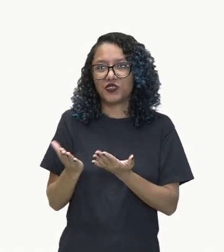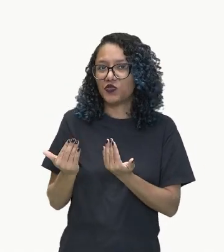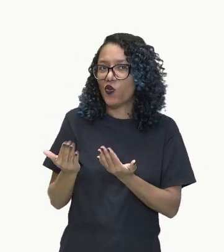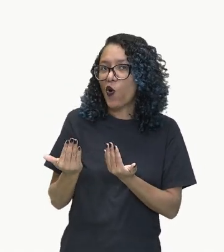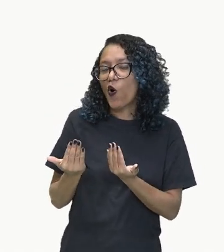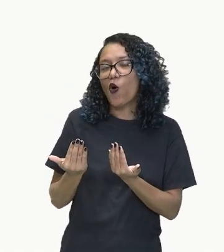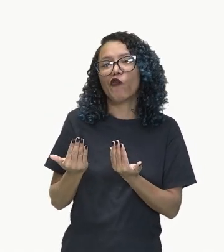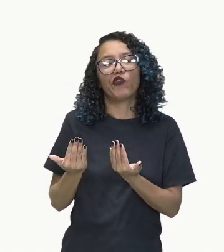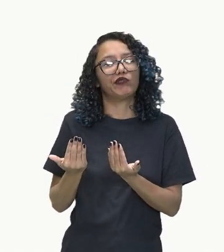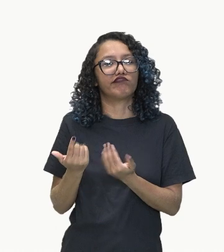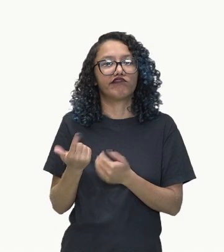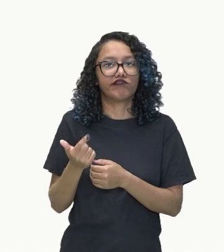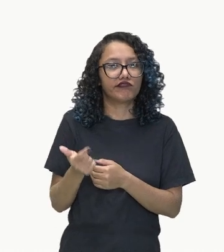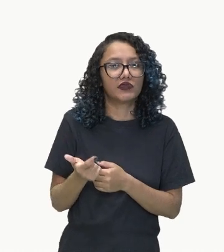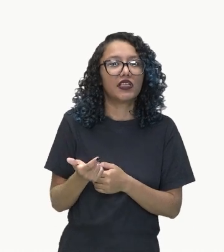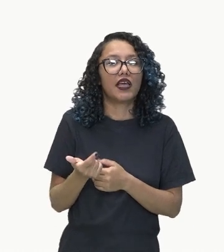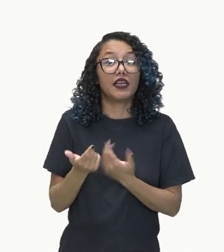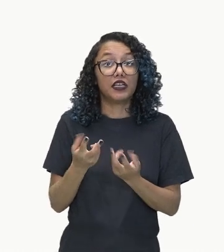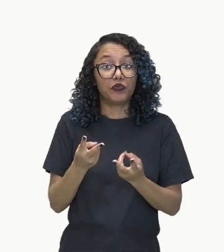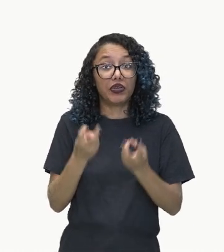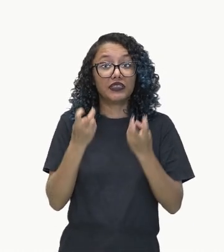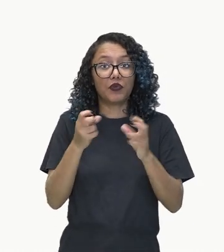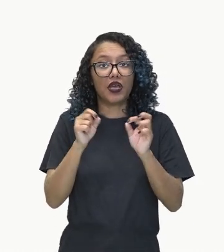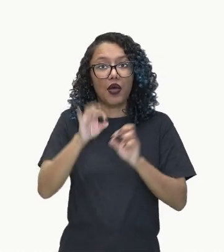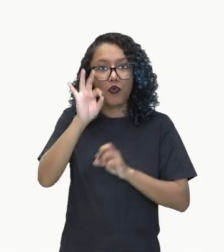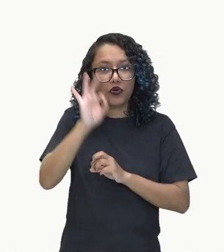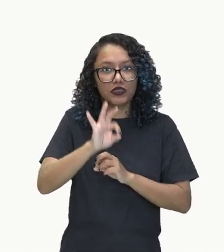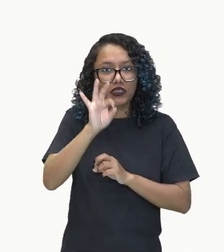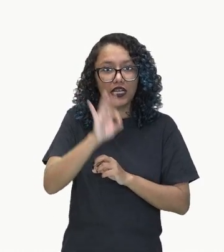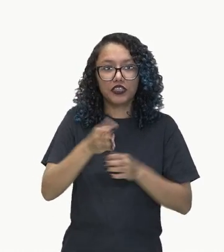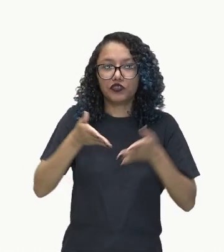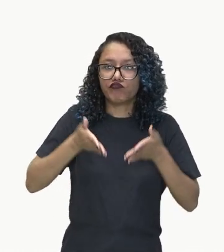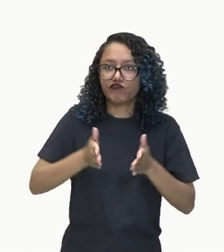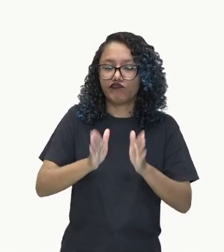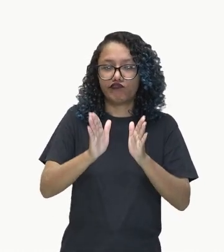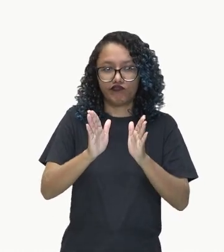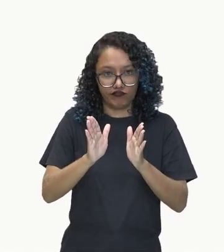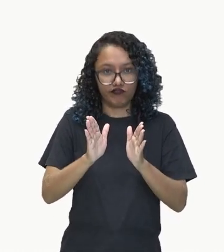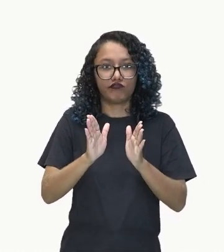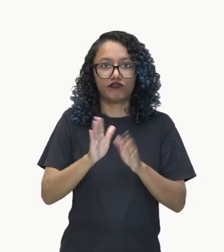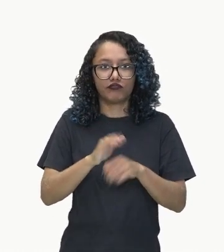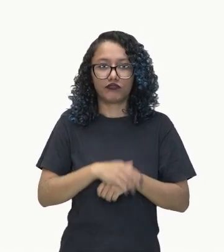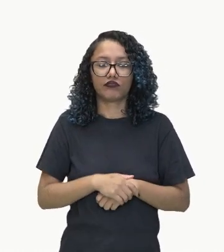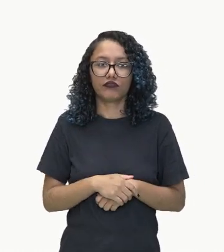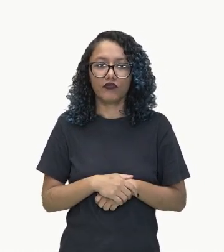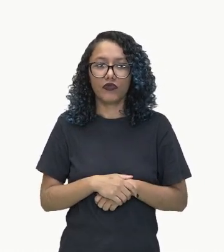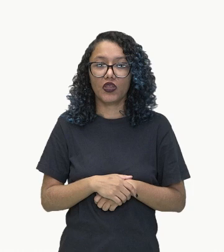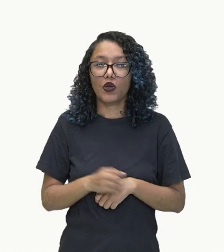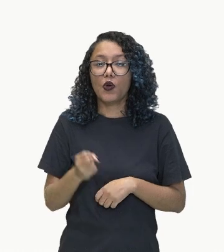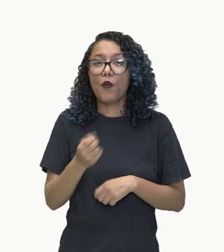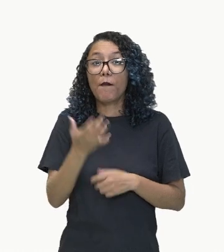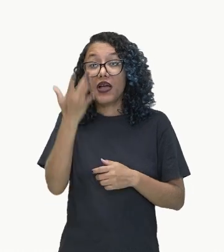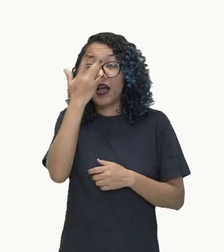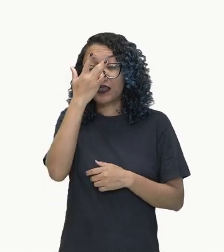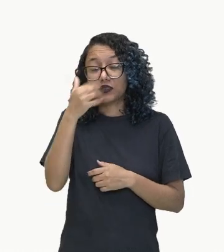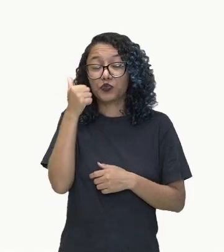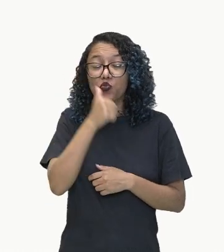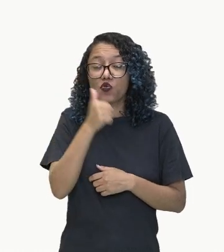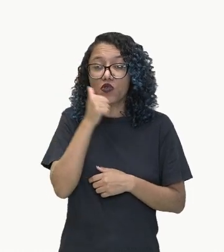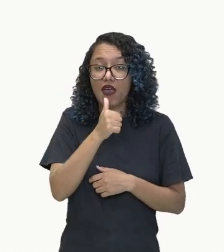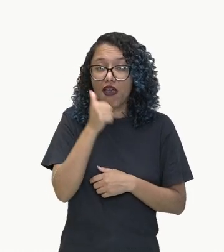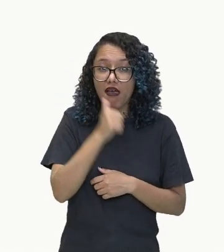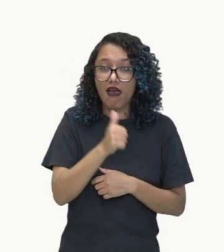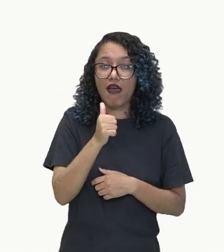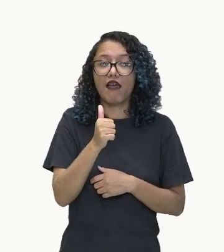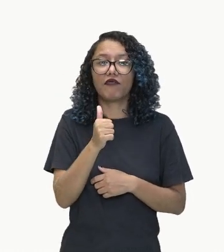isso, olha lá, na taxa de fertilidade. No Canadá, por mulher, 1,5 filhos. Então, aí a gente